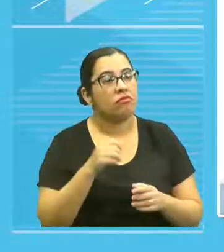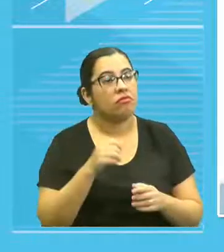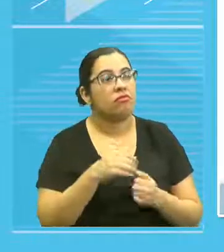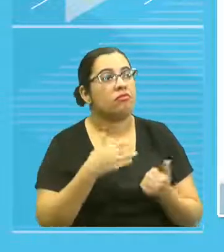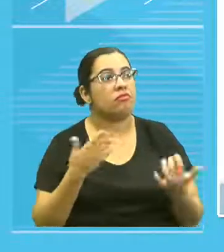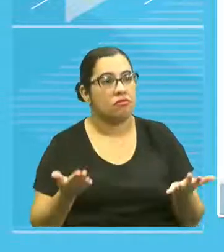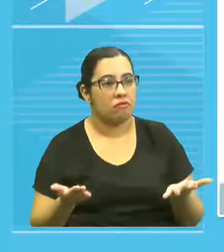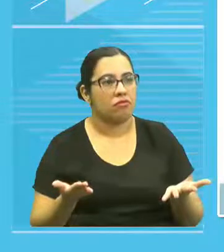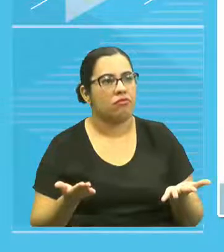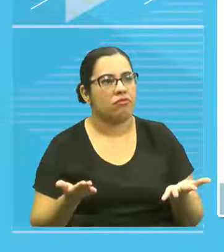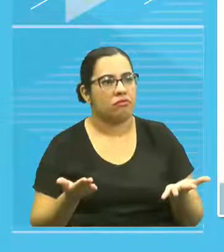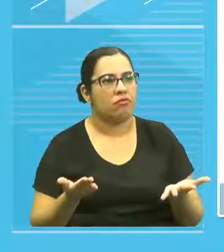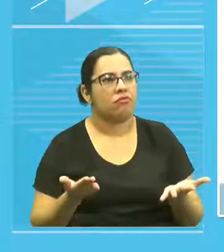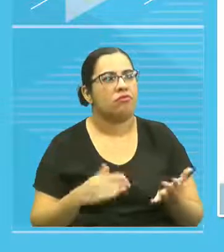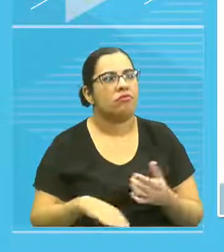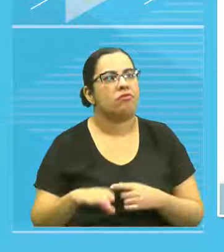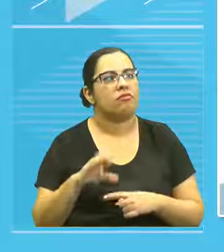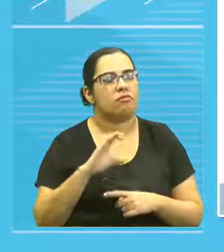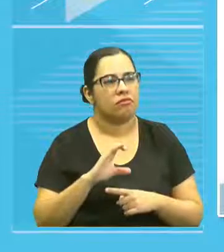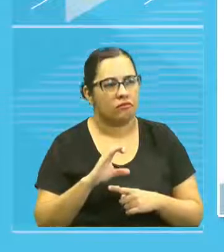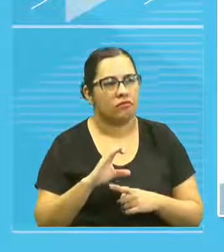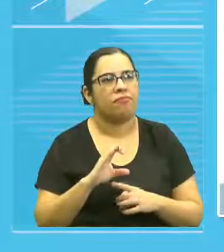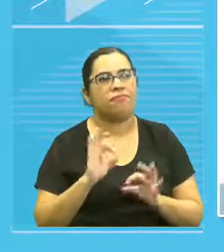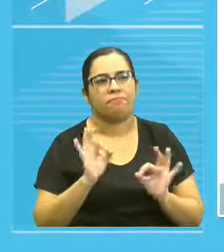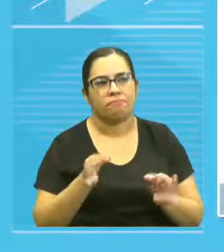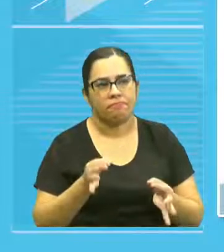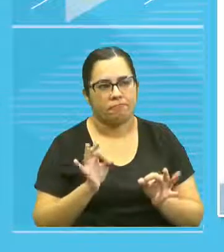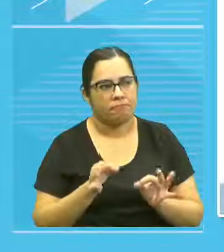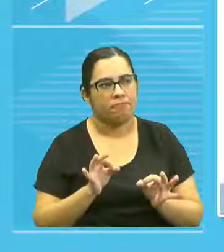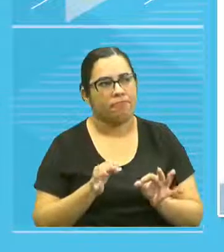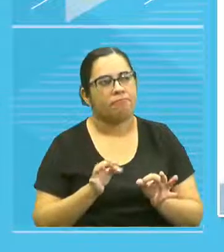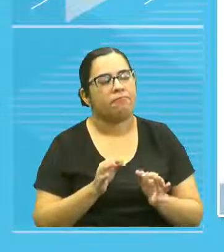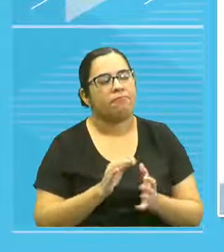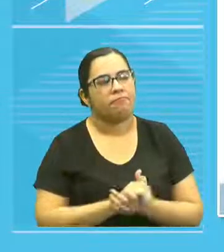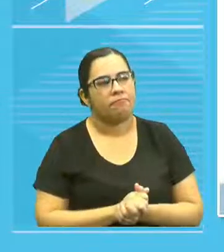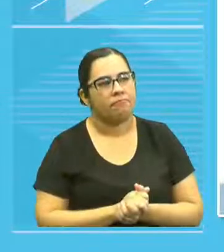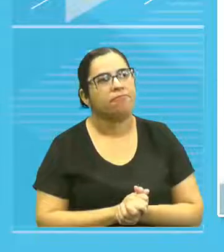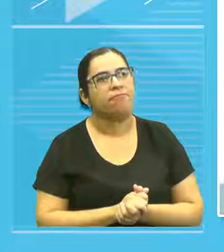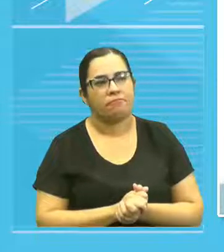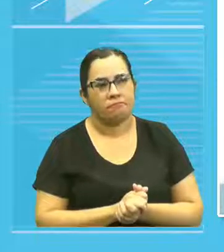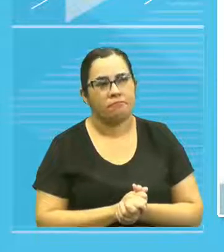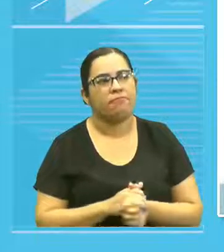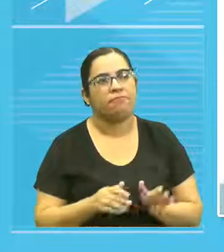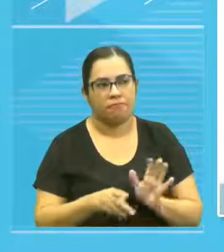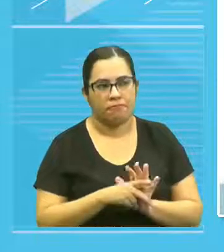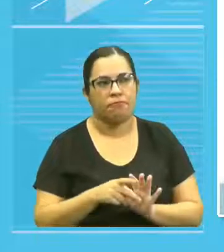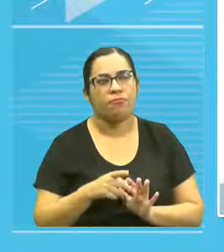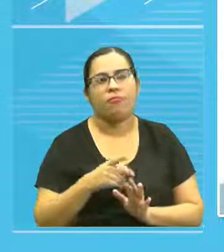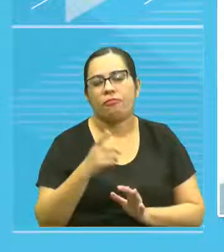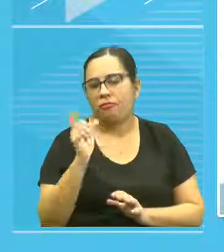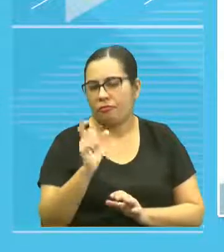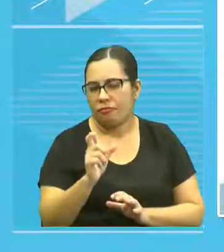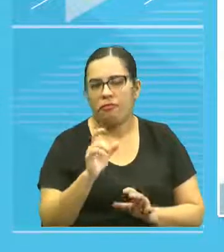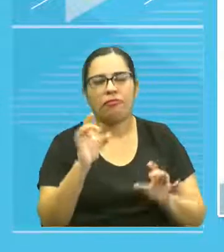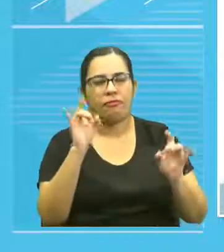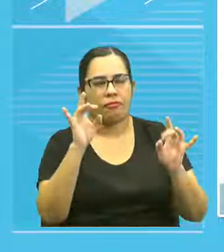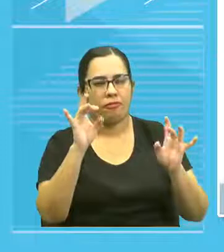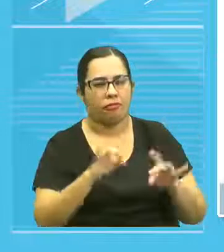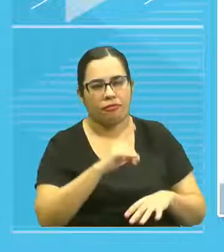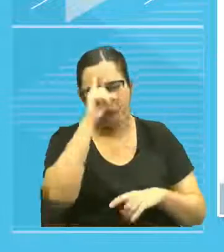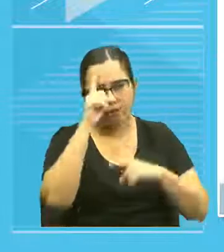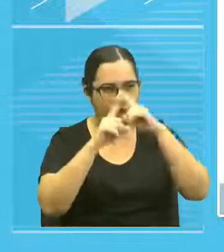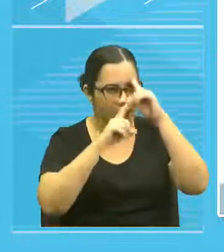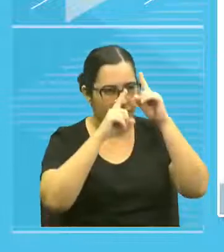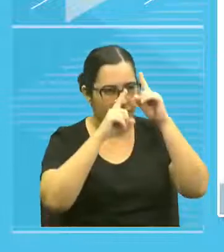neste último letras e muito bem foi o melhor entre bem ser acho que é um recurso que utiliza as palavras em especial uma